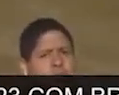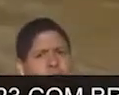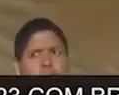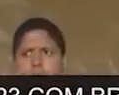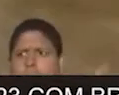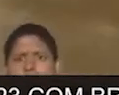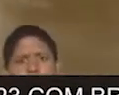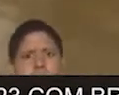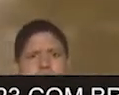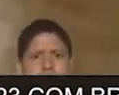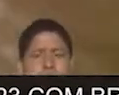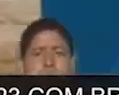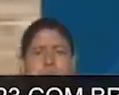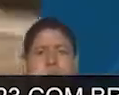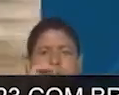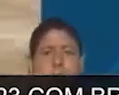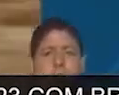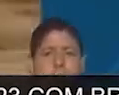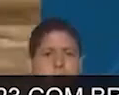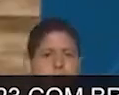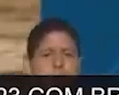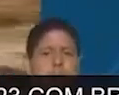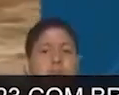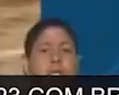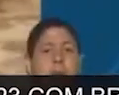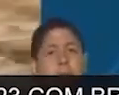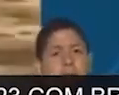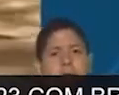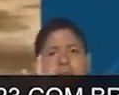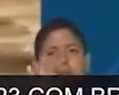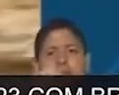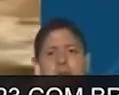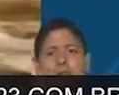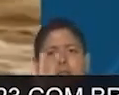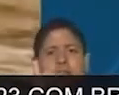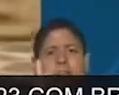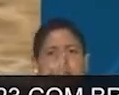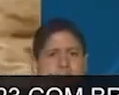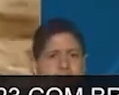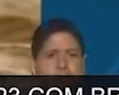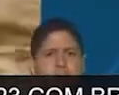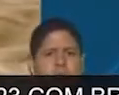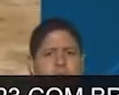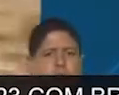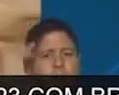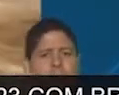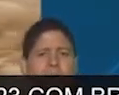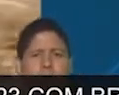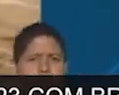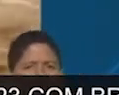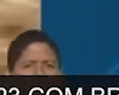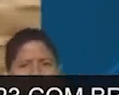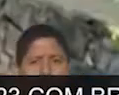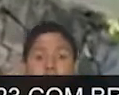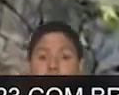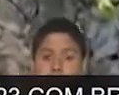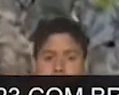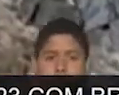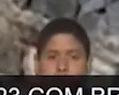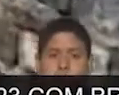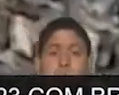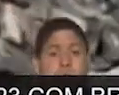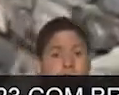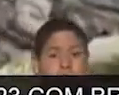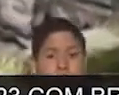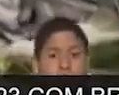Desastres Naturais, o CEMADEM. A Praia da Feiticeira, uma das mais famosas, virou uma enxurrada. Essa estrada